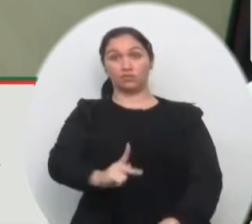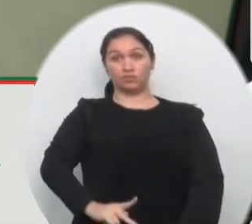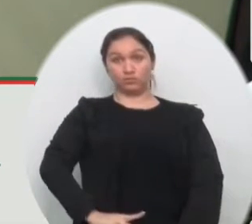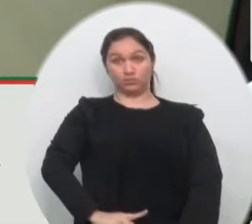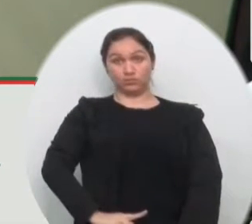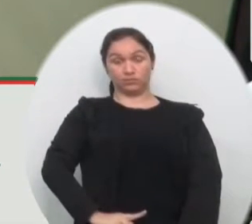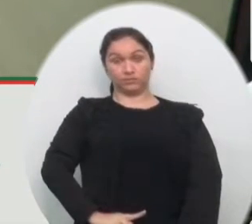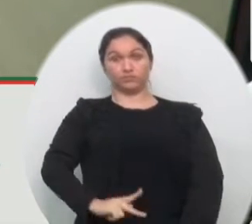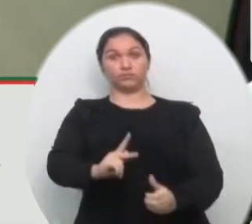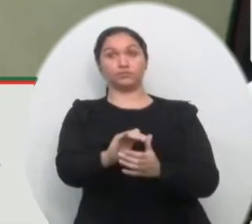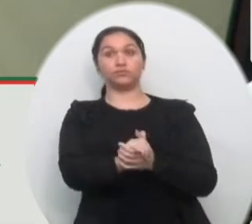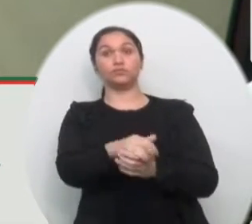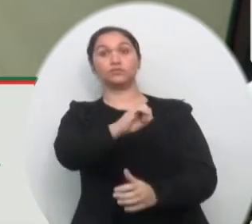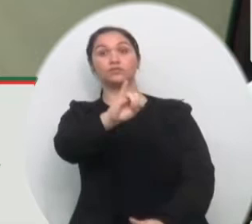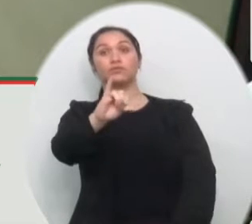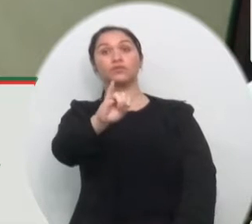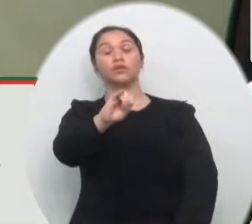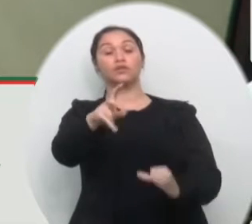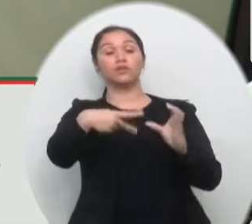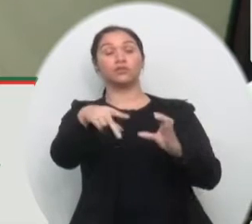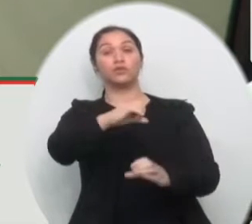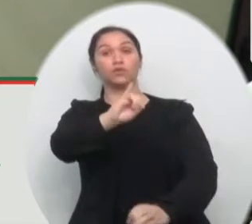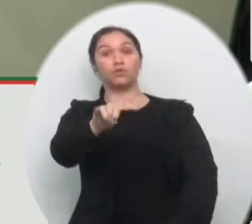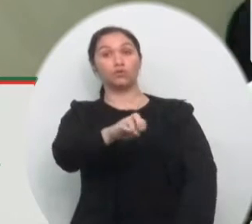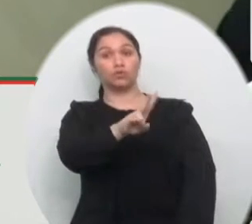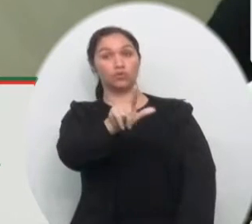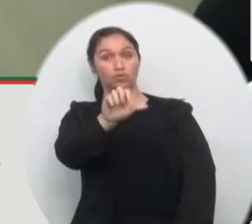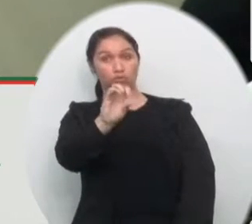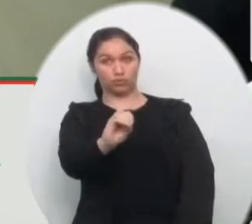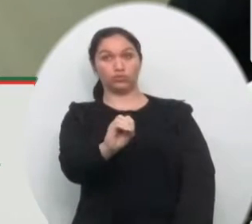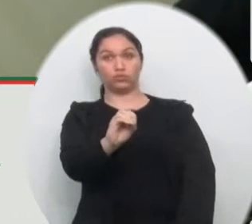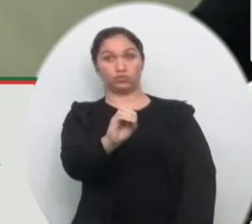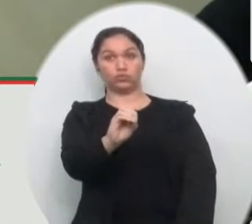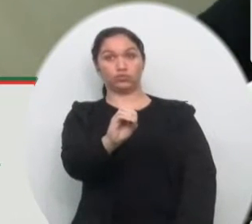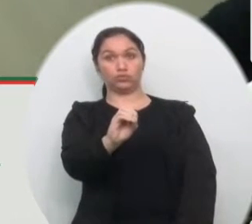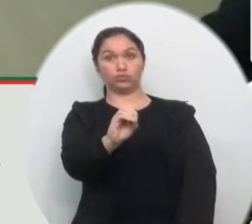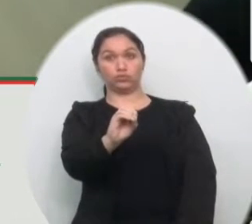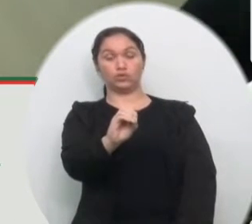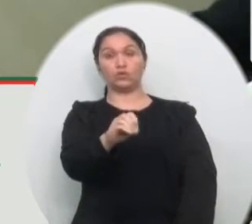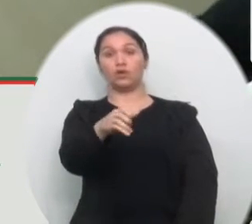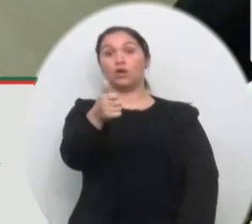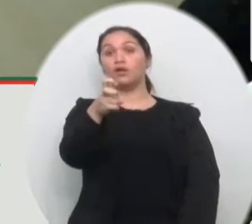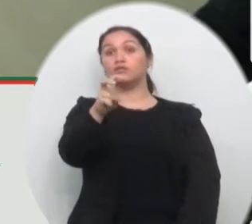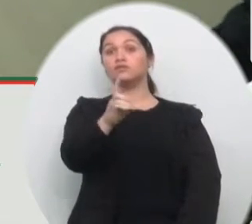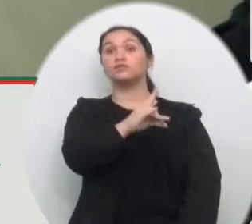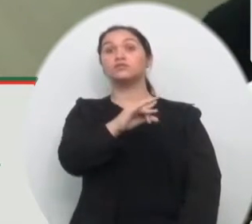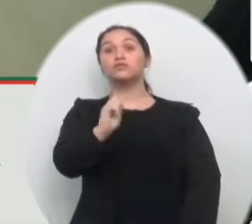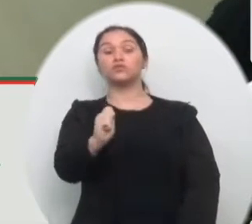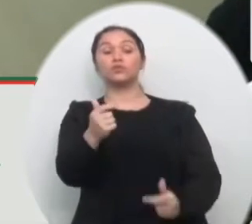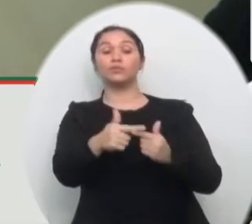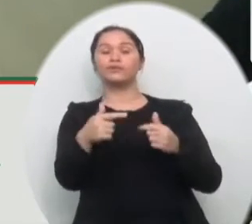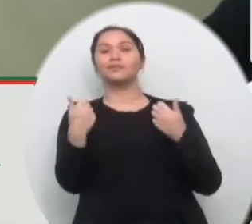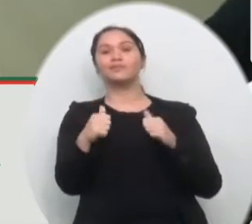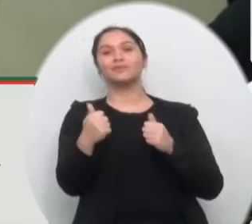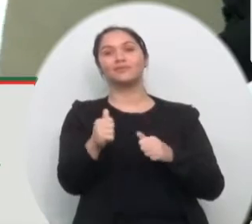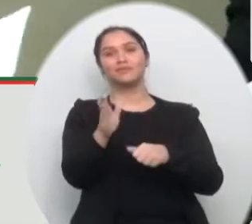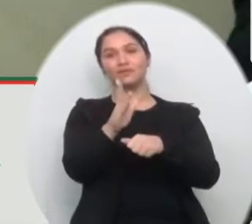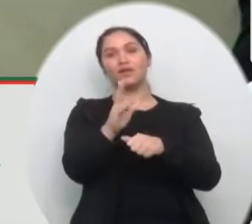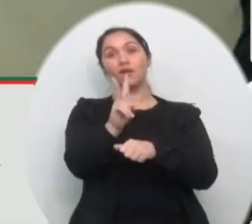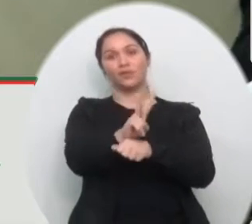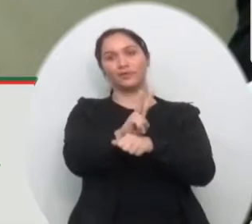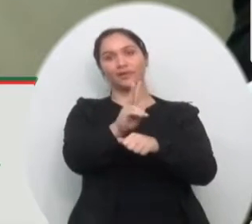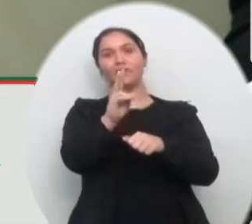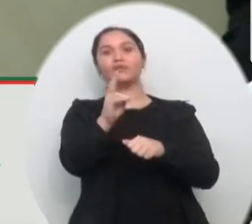para tratamento de saúde por 15 dias a partir dessa data, 9 de julho a 23 de julho. Era isso, senhor presidente.